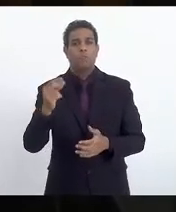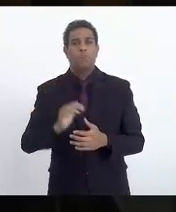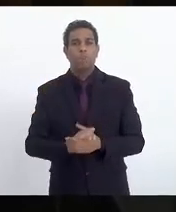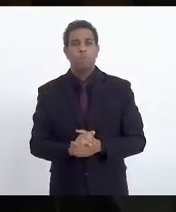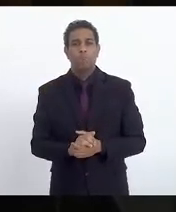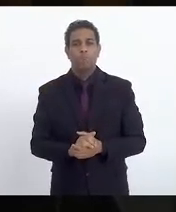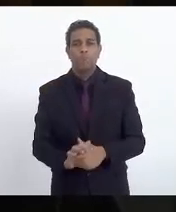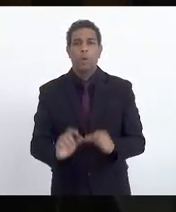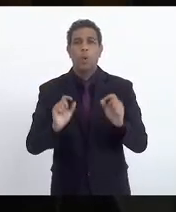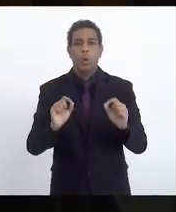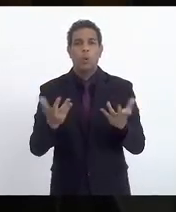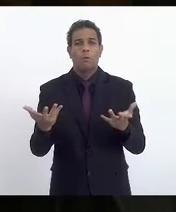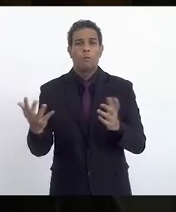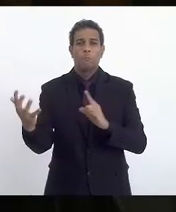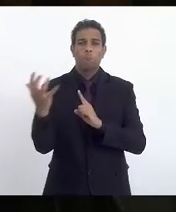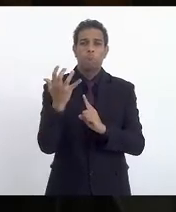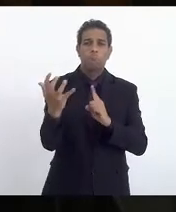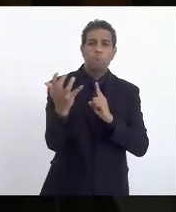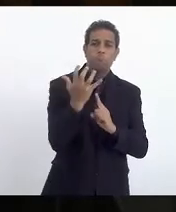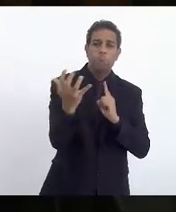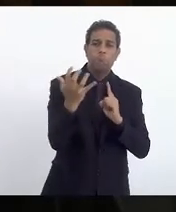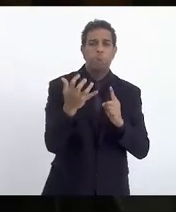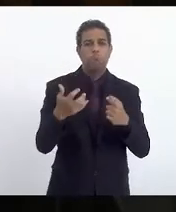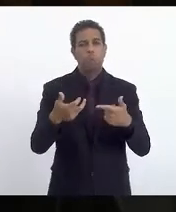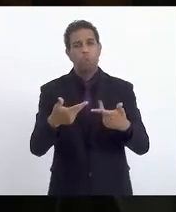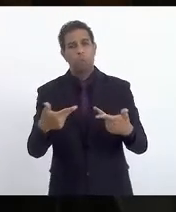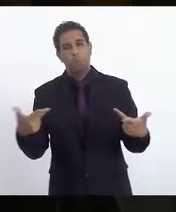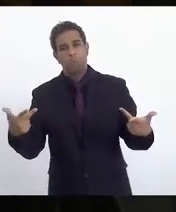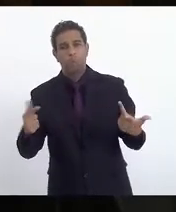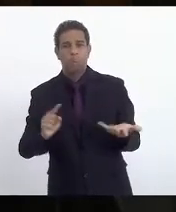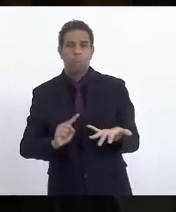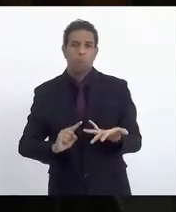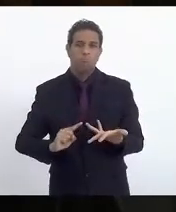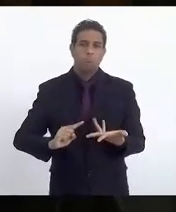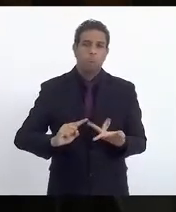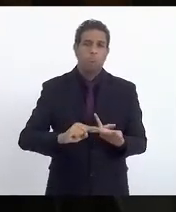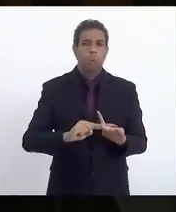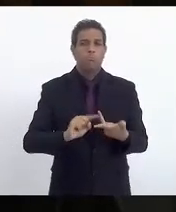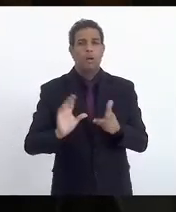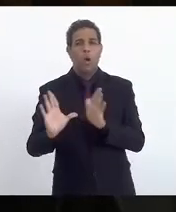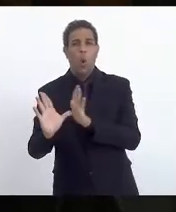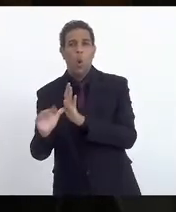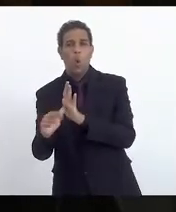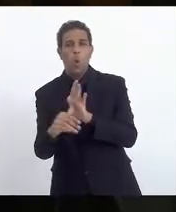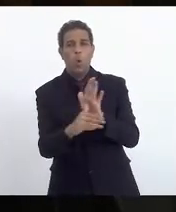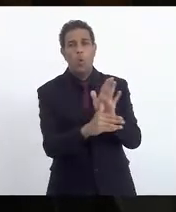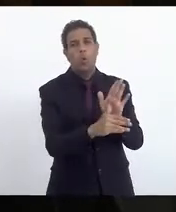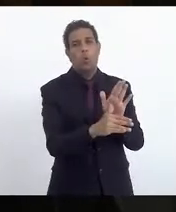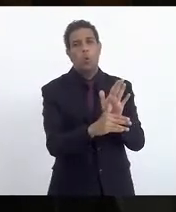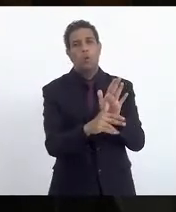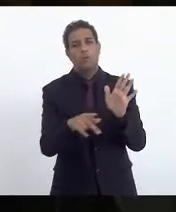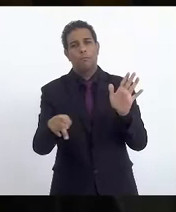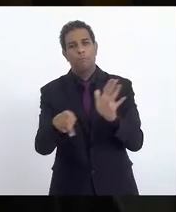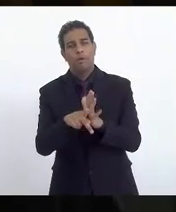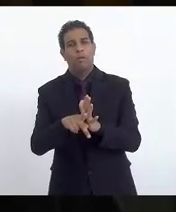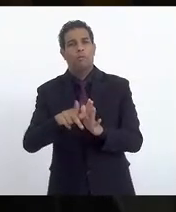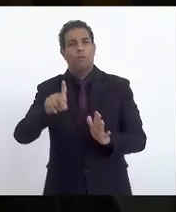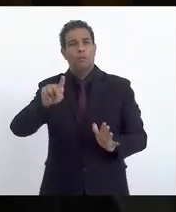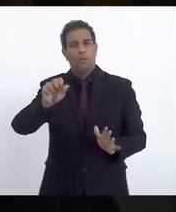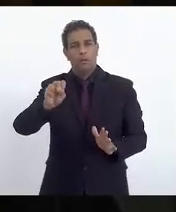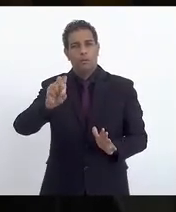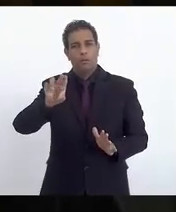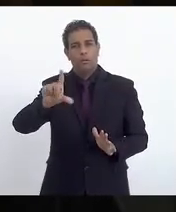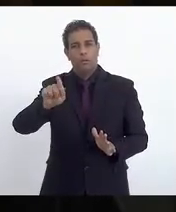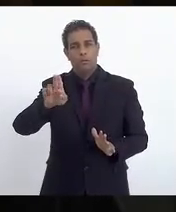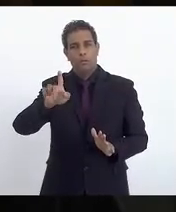se deixa levar por um arroubo do Senhor Paulo Guedes